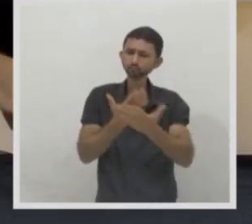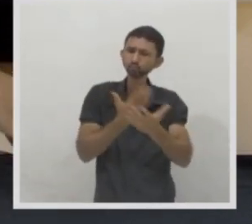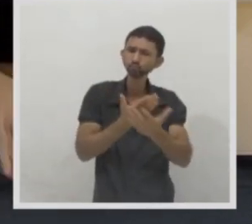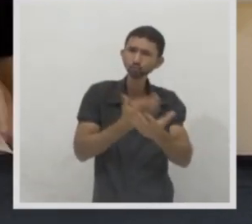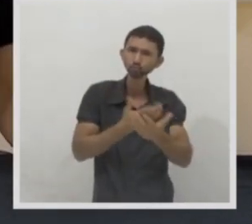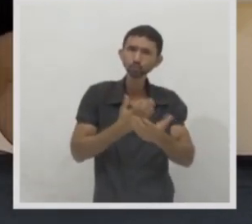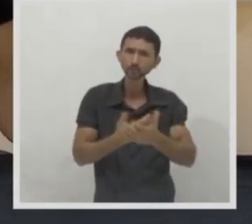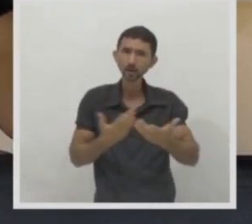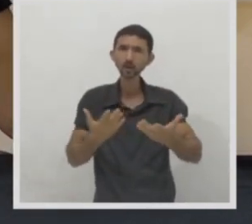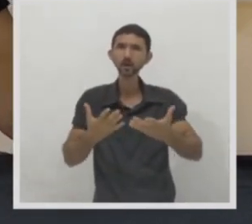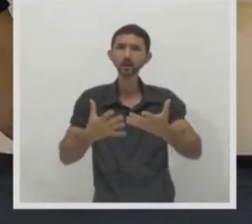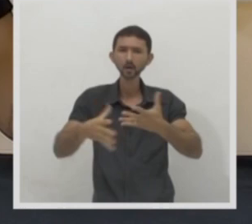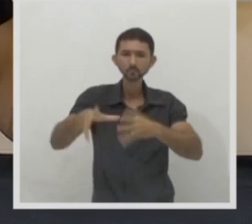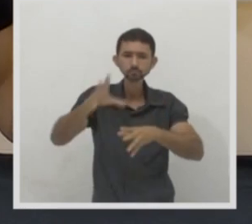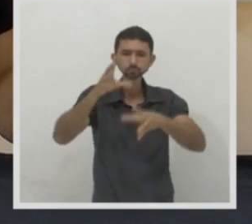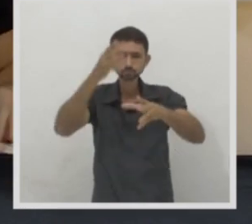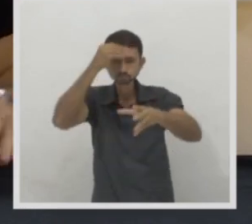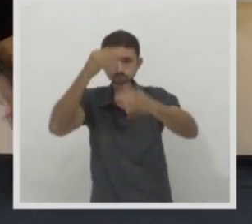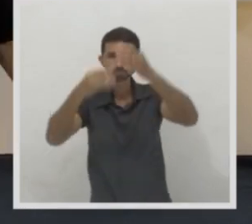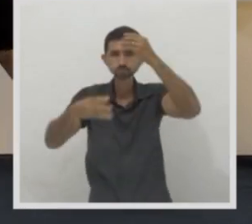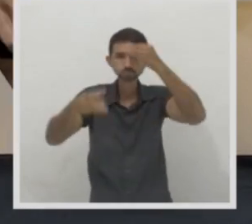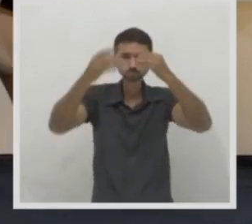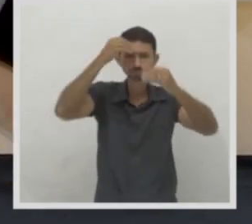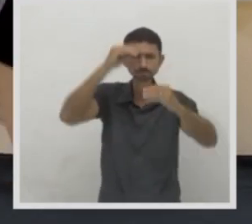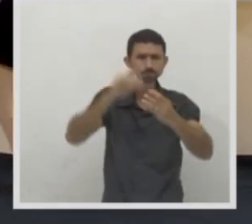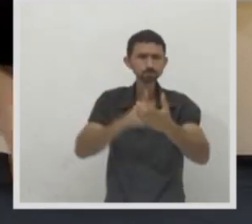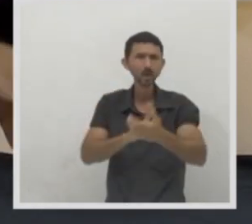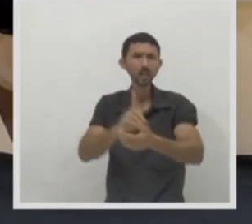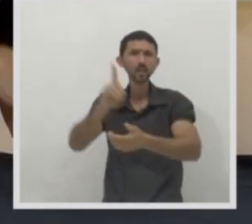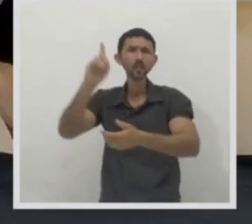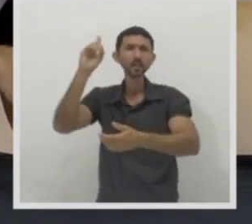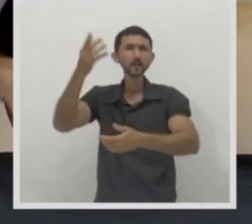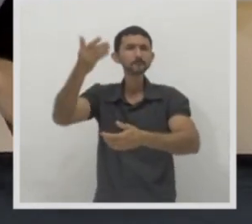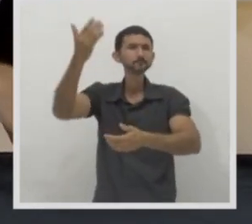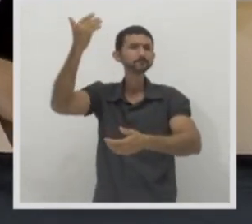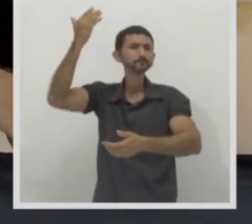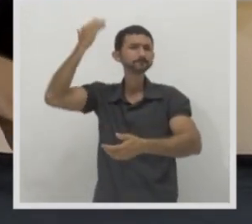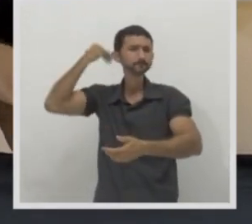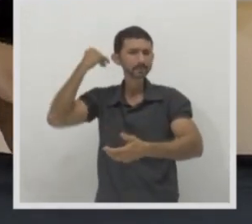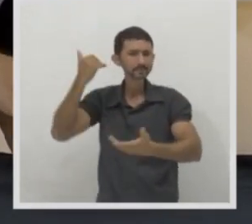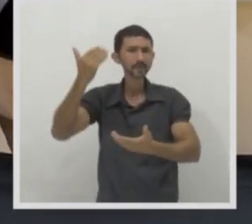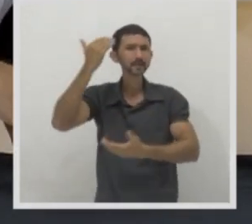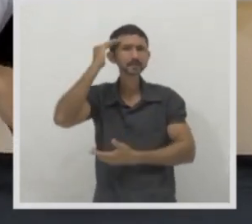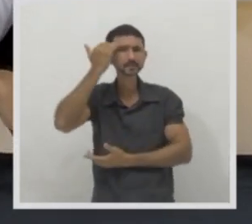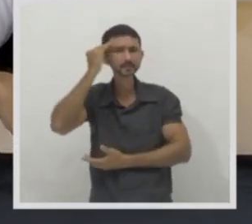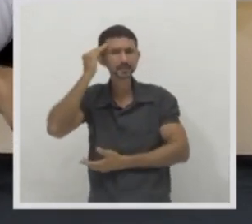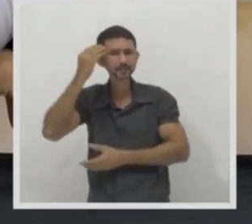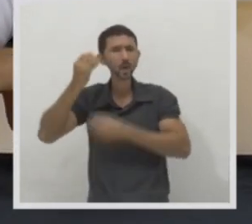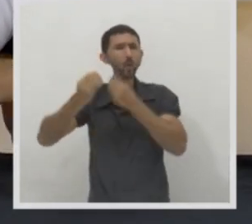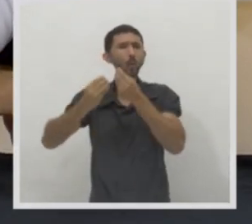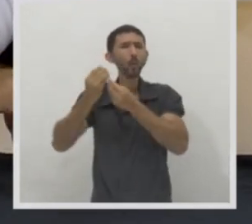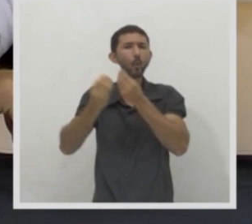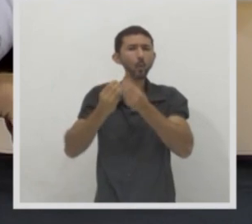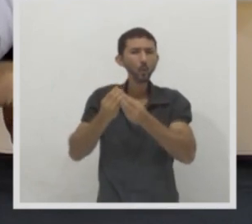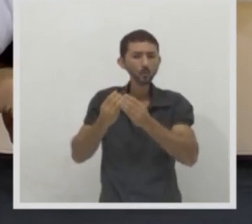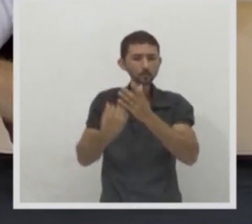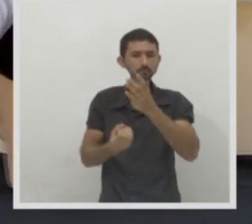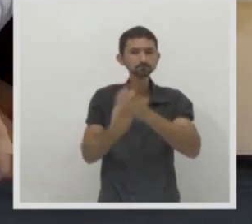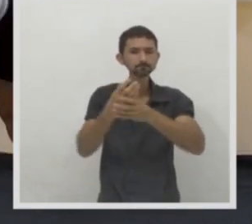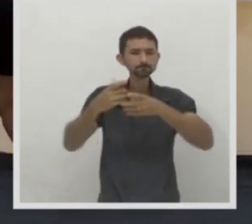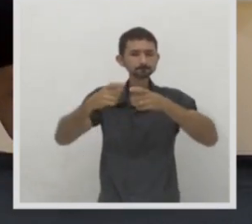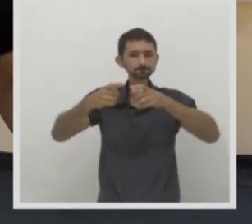formação, a construção desse território lá no passado, e entender a formação desse território como um